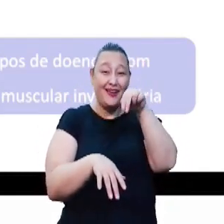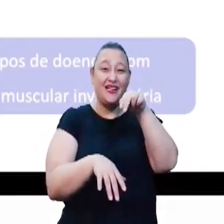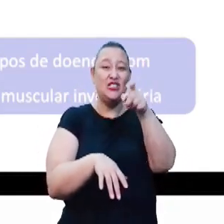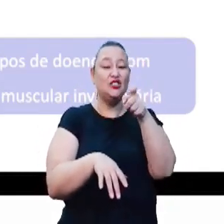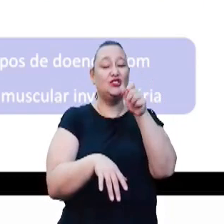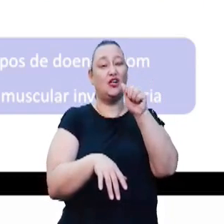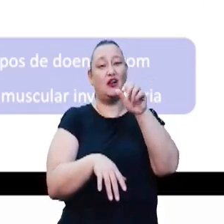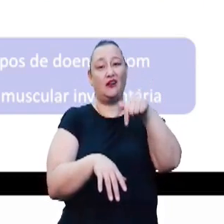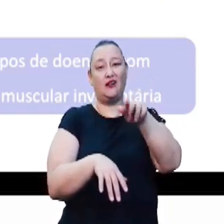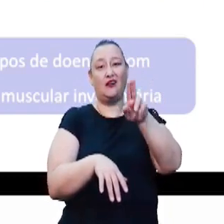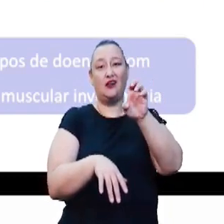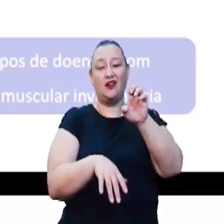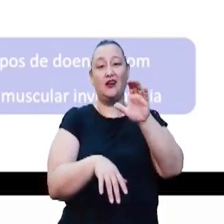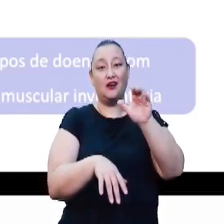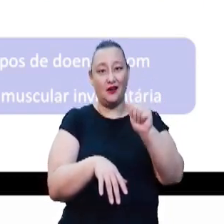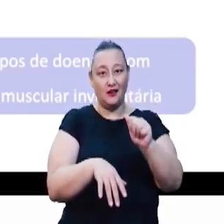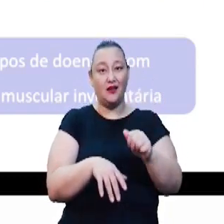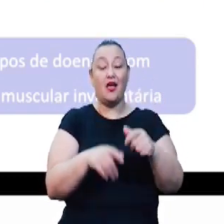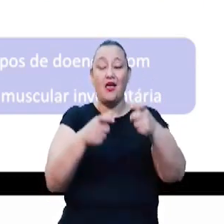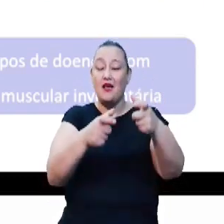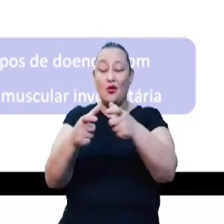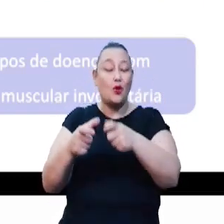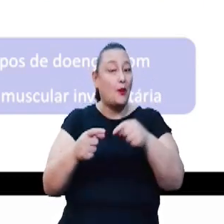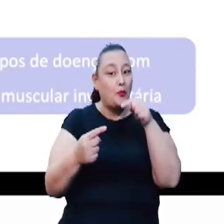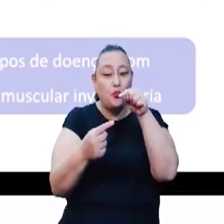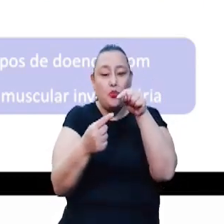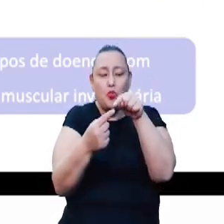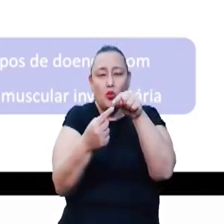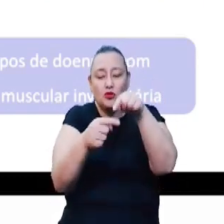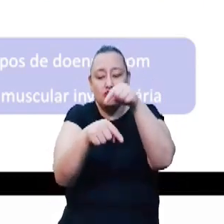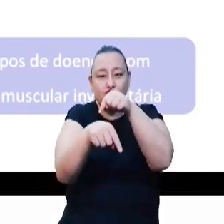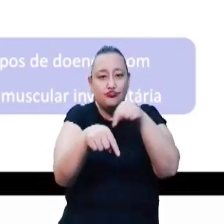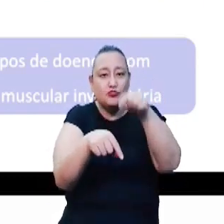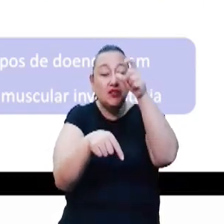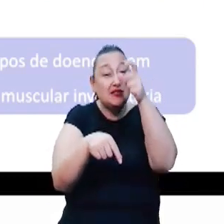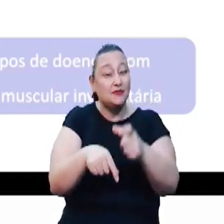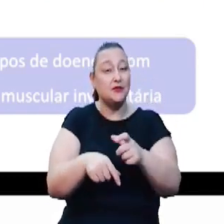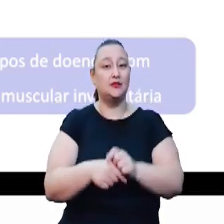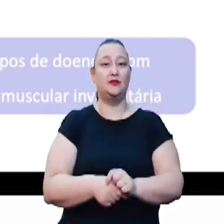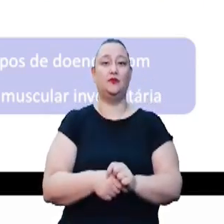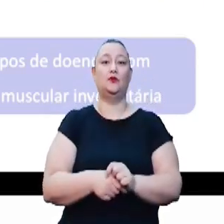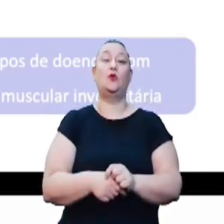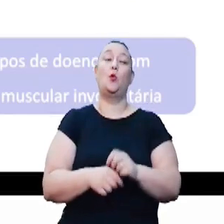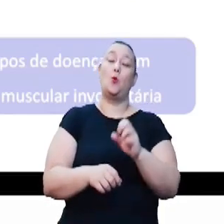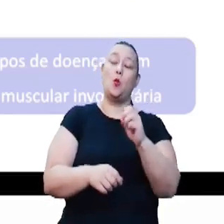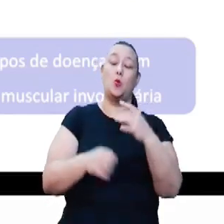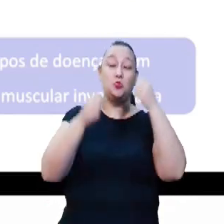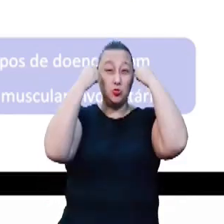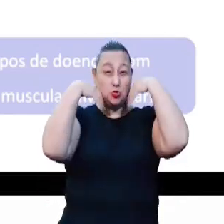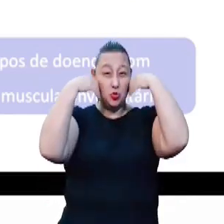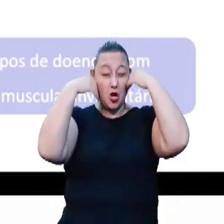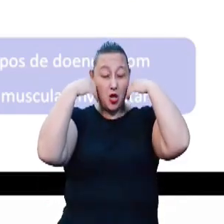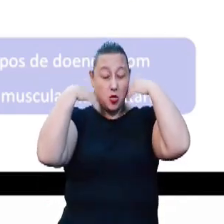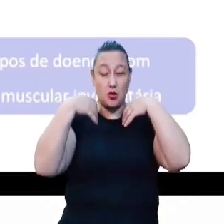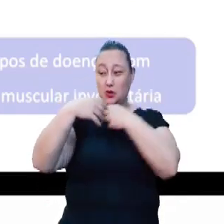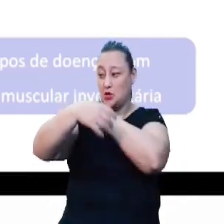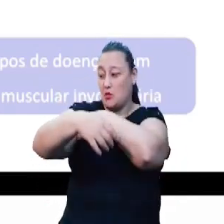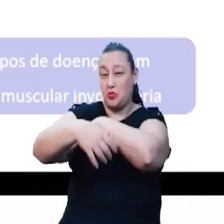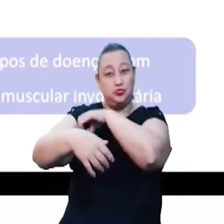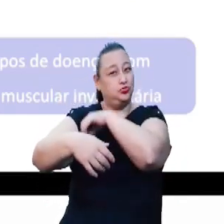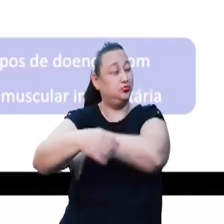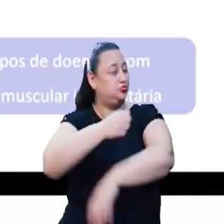é a aplicação em pontos específicos de toxina botulínica, tá? Hiperidrose. Hiperidrose é uma doença que a